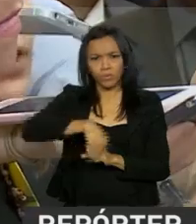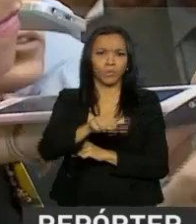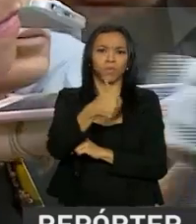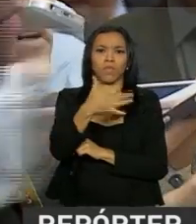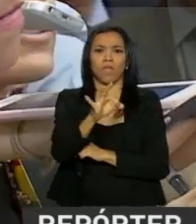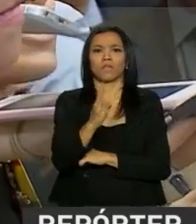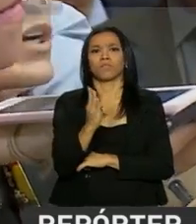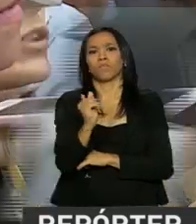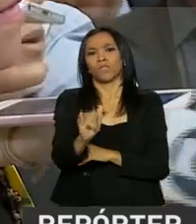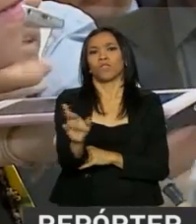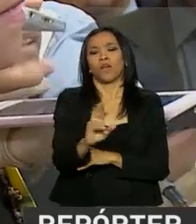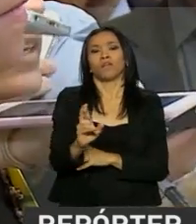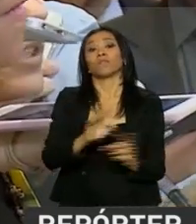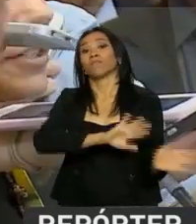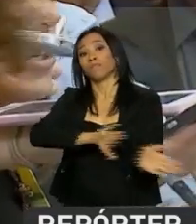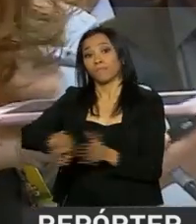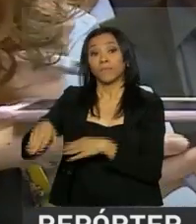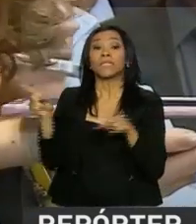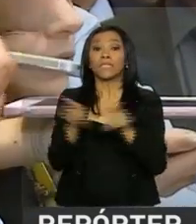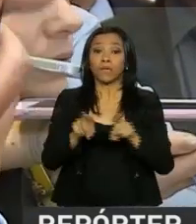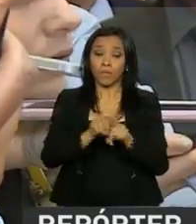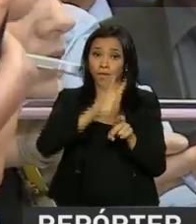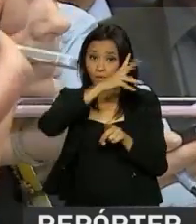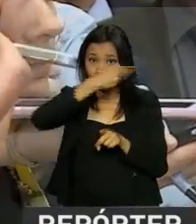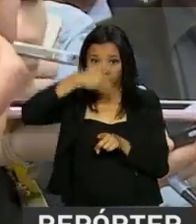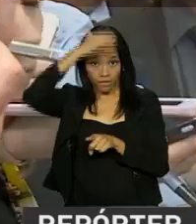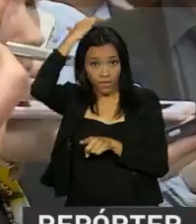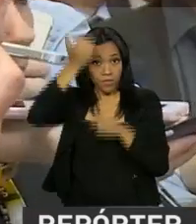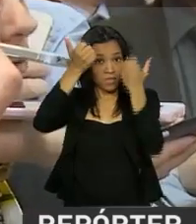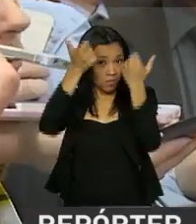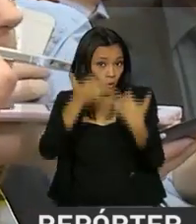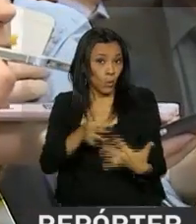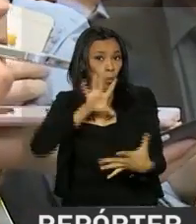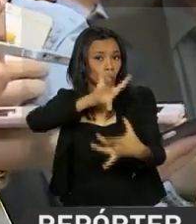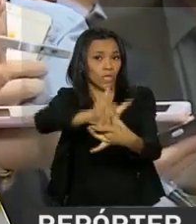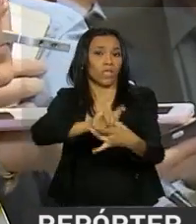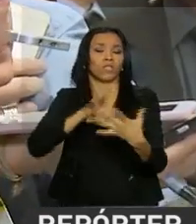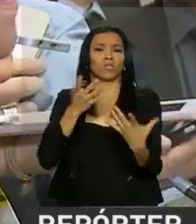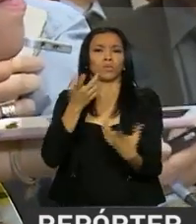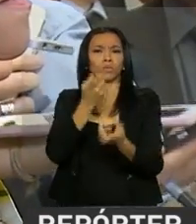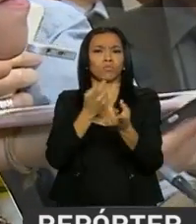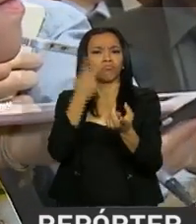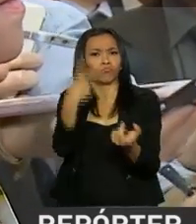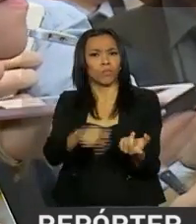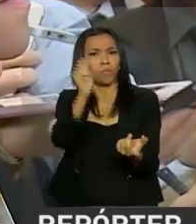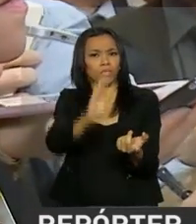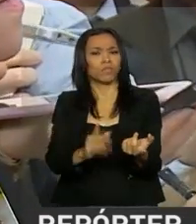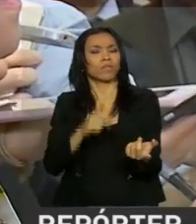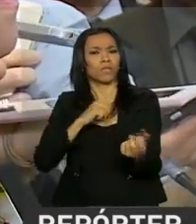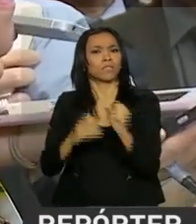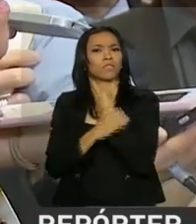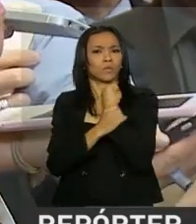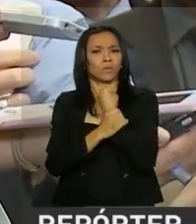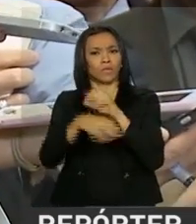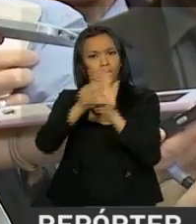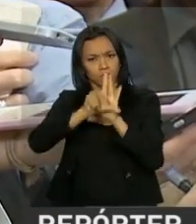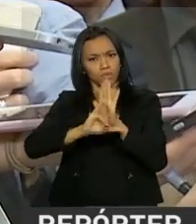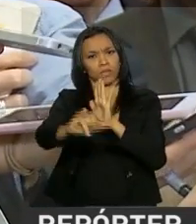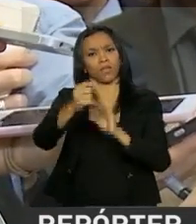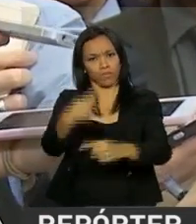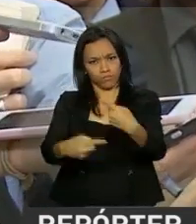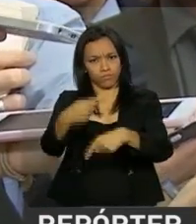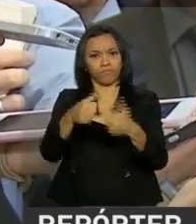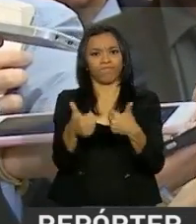investimentos. Michel Temer também falou sobre o momento político do Brasil e disse que o país tem estabilidade política e segurança